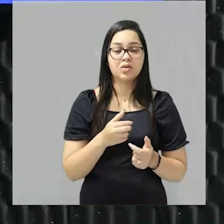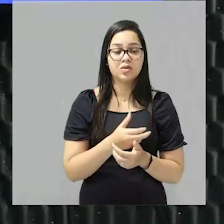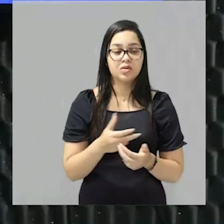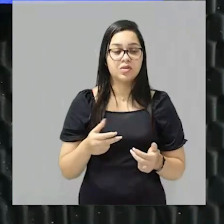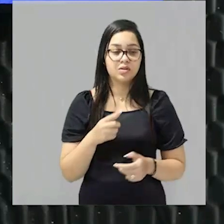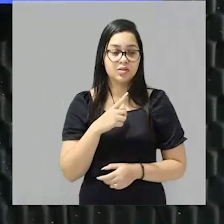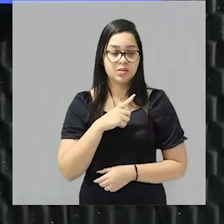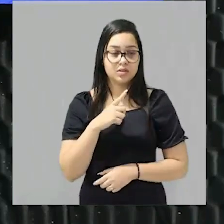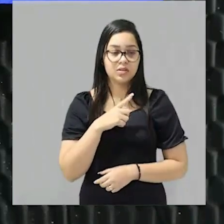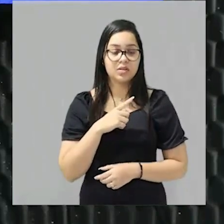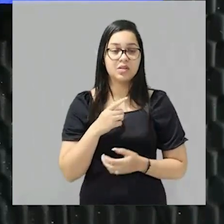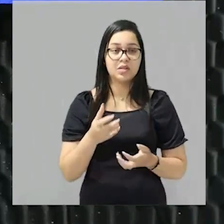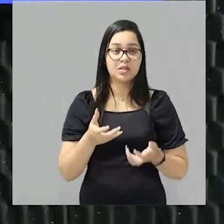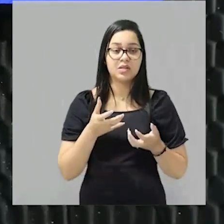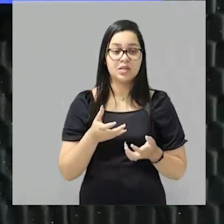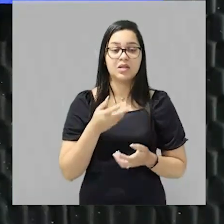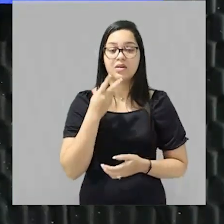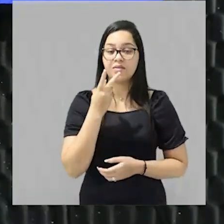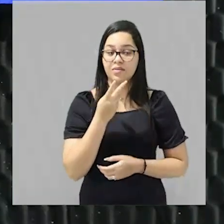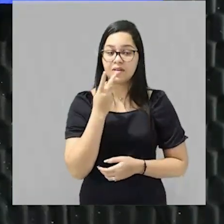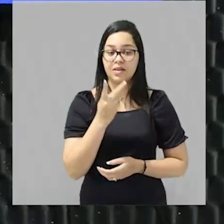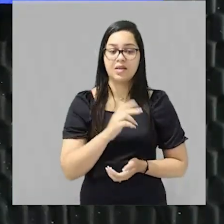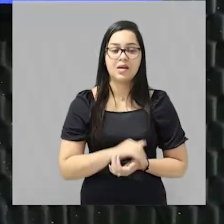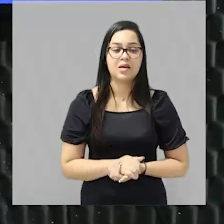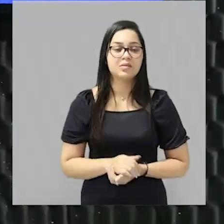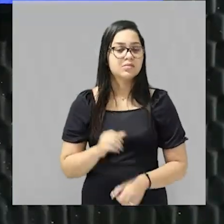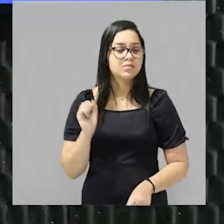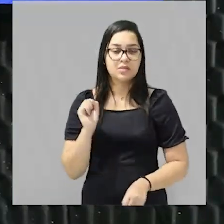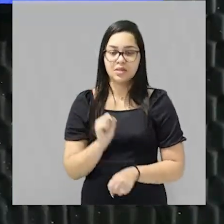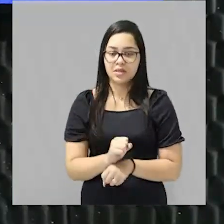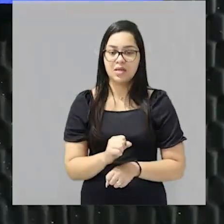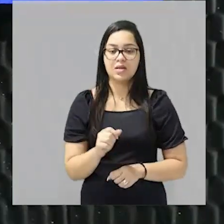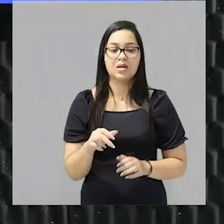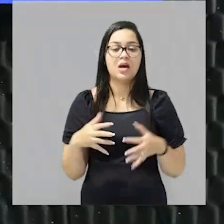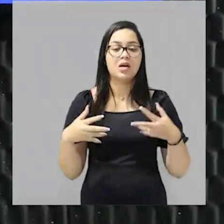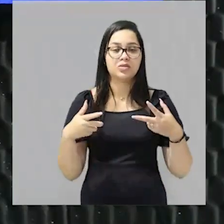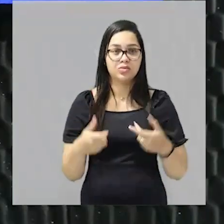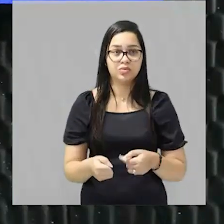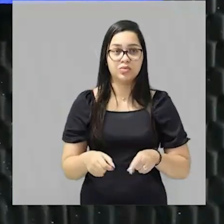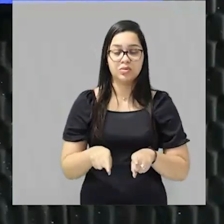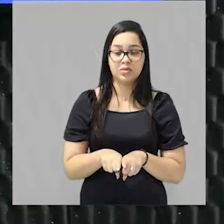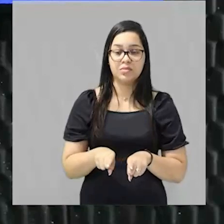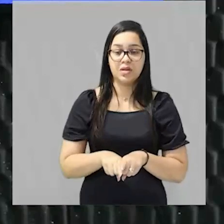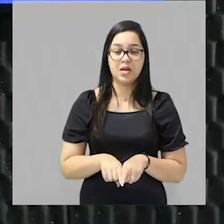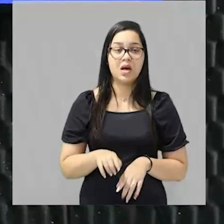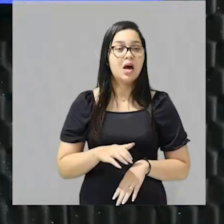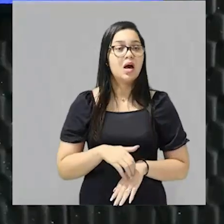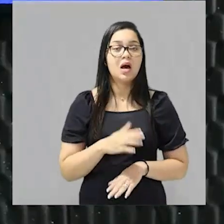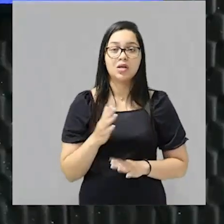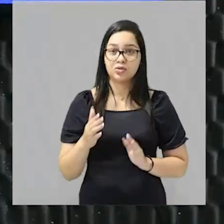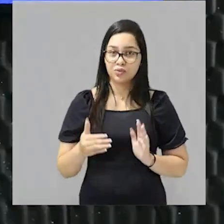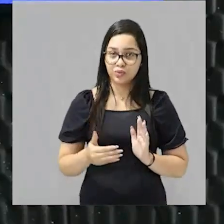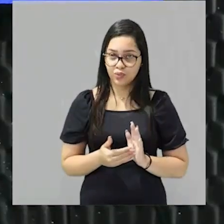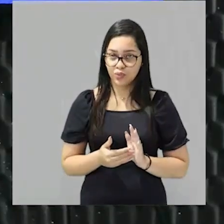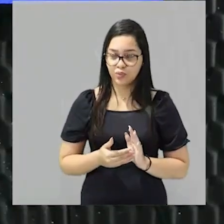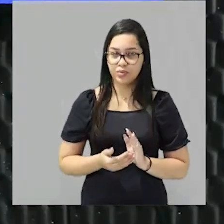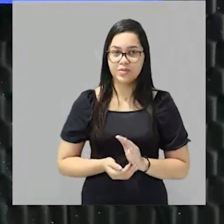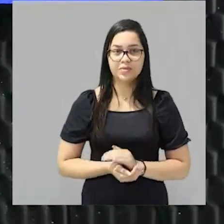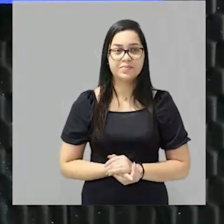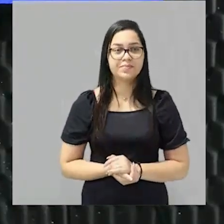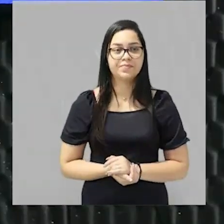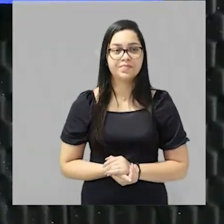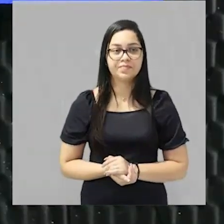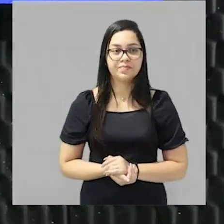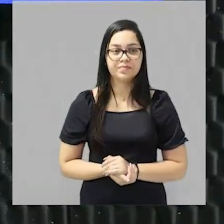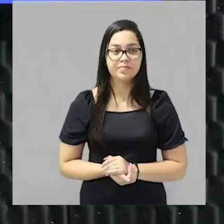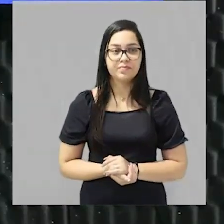intrinsecamente ligado, tá bom? Antonímia frasal. Então, eu posso usar antônimo com palavras, mas eu também tenho em frases. Ó.